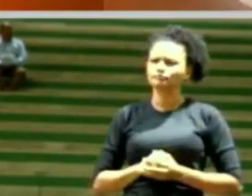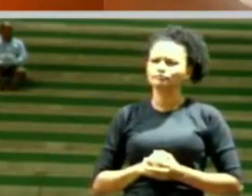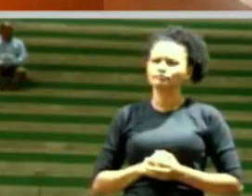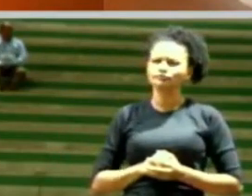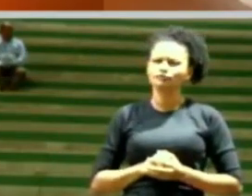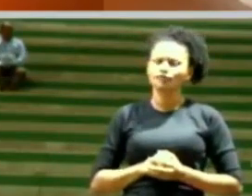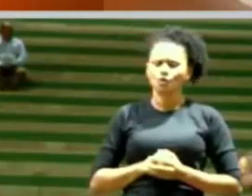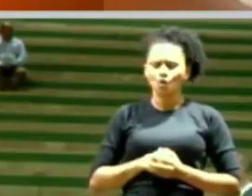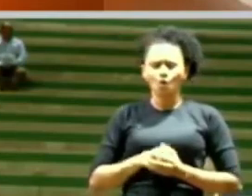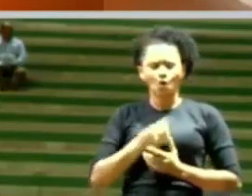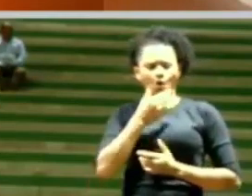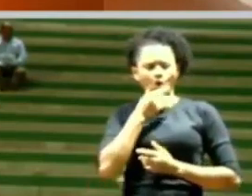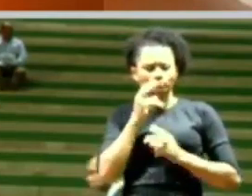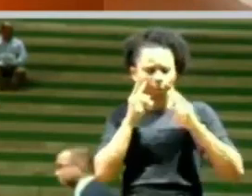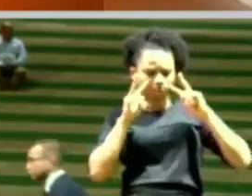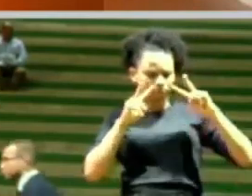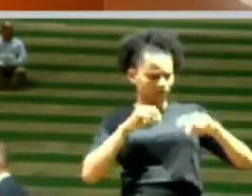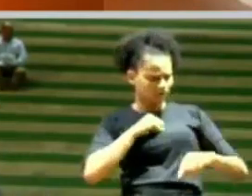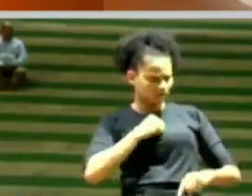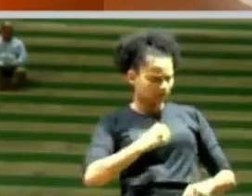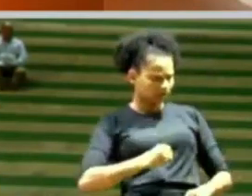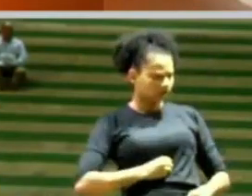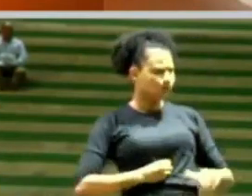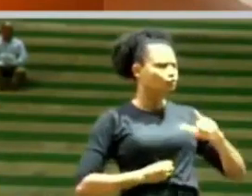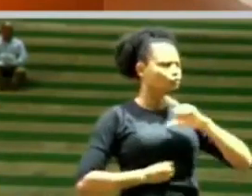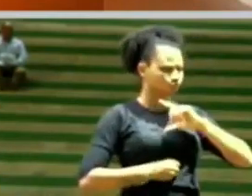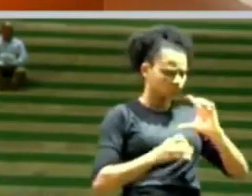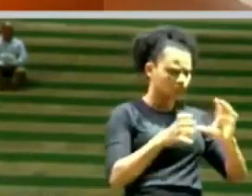Quando ele olha, tem sacerdote? Tem.